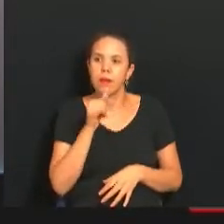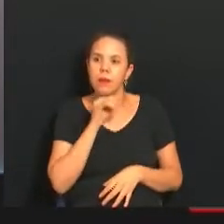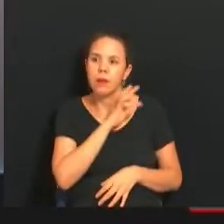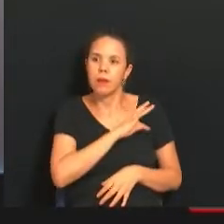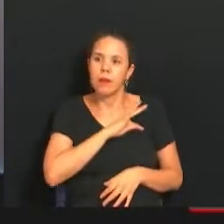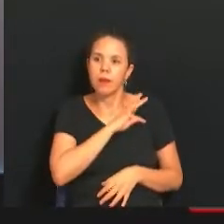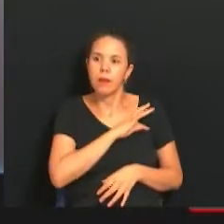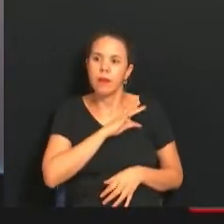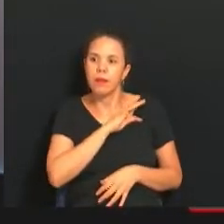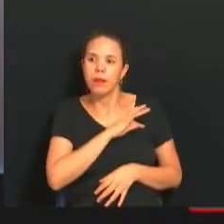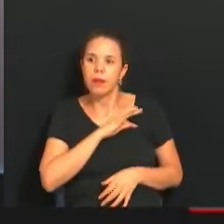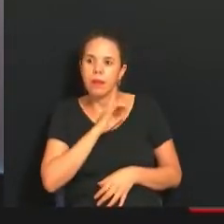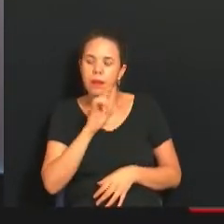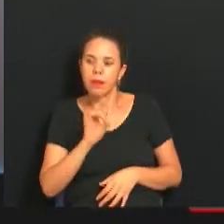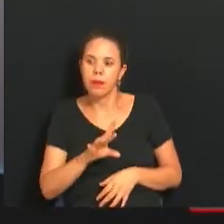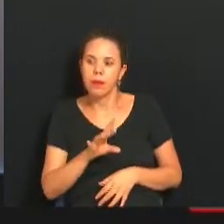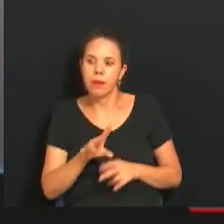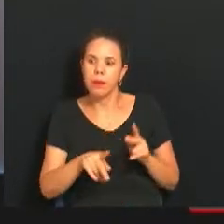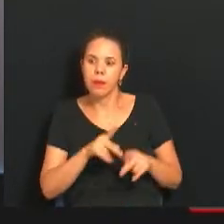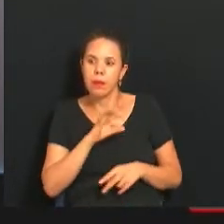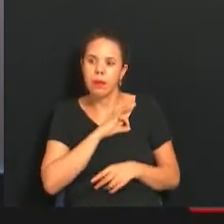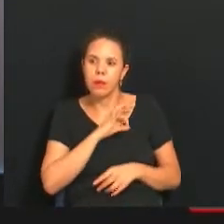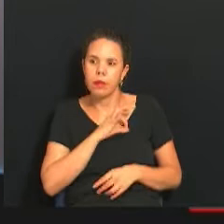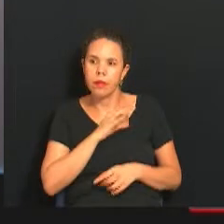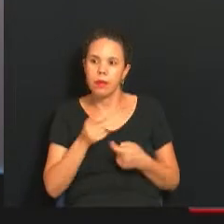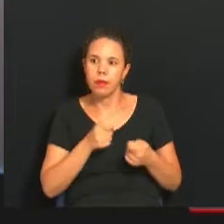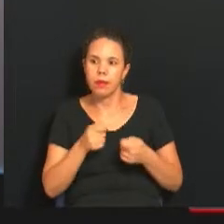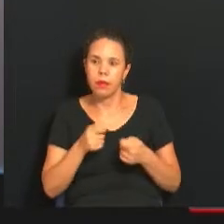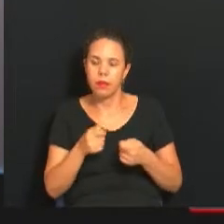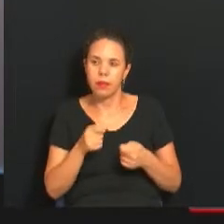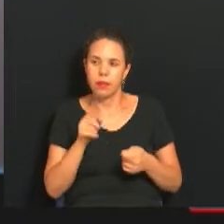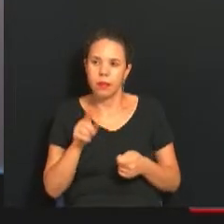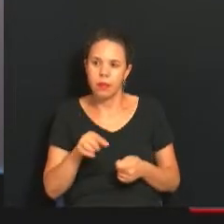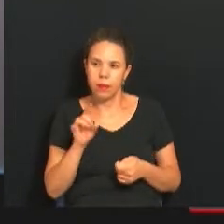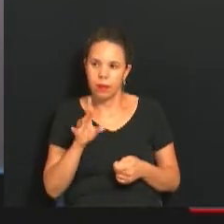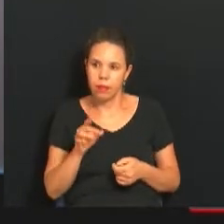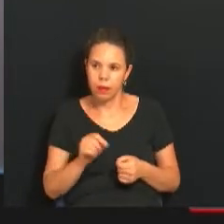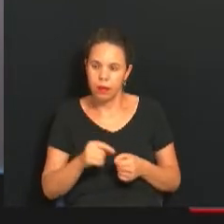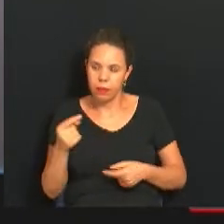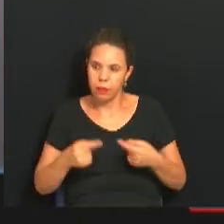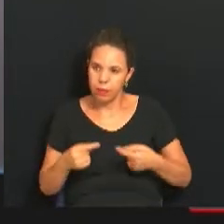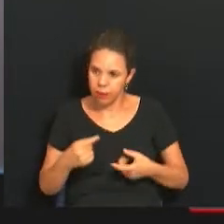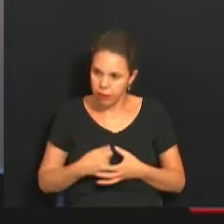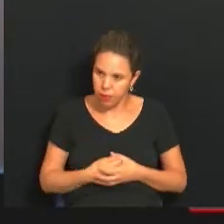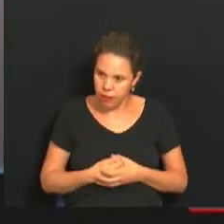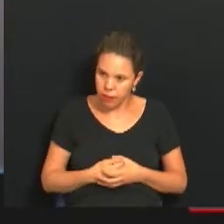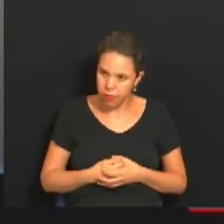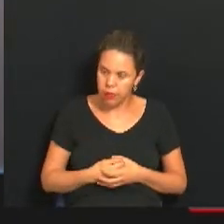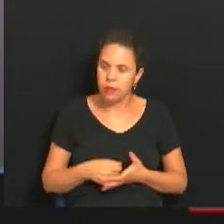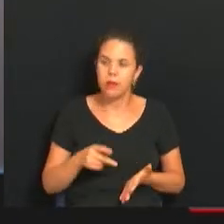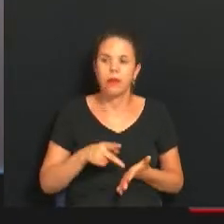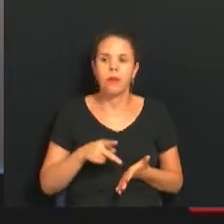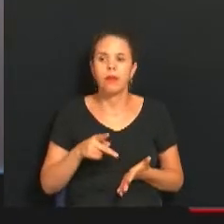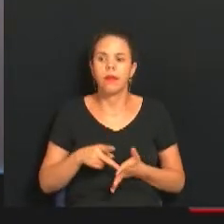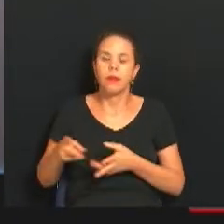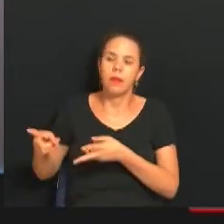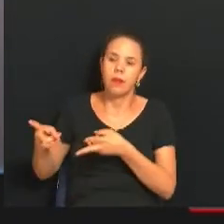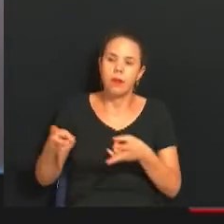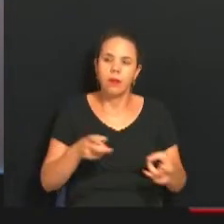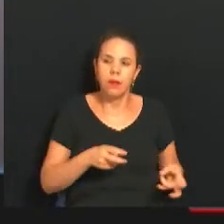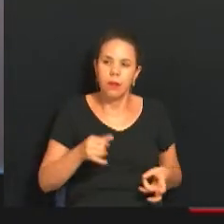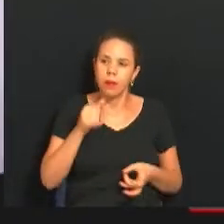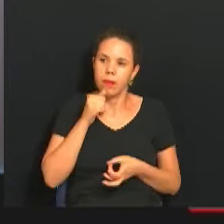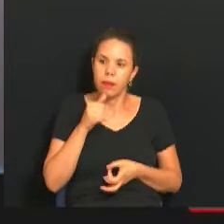técnica, que apenas os militares devem ter controle sobre isso, só eles devem discutir. Quando, na verdade, a gente percebe que se trata de uma questão